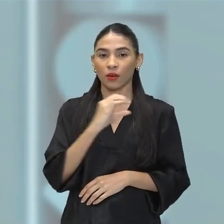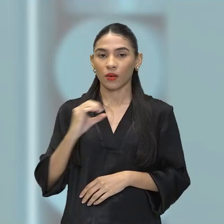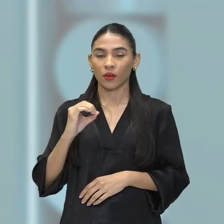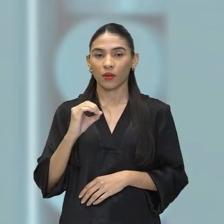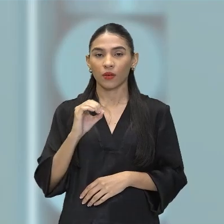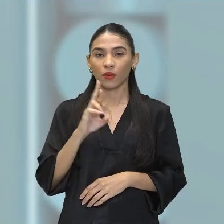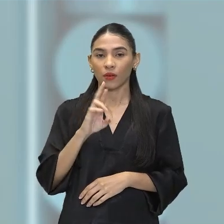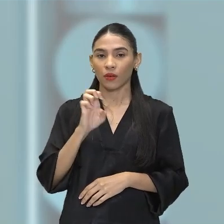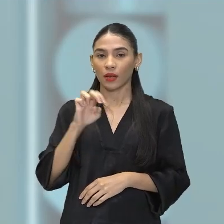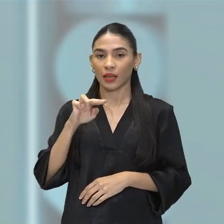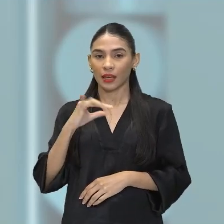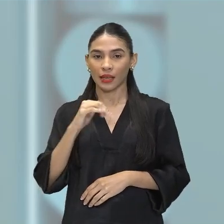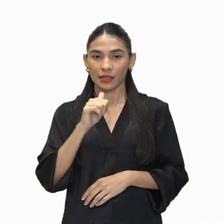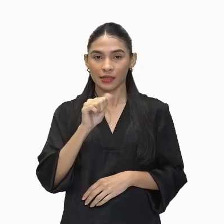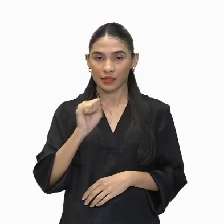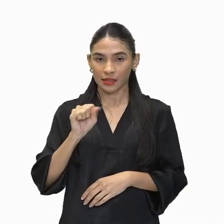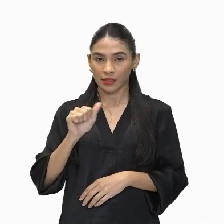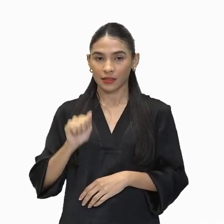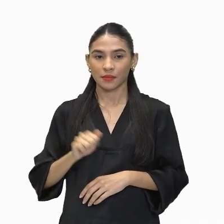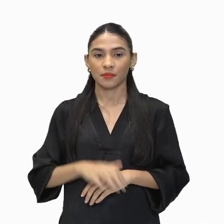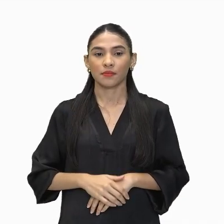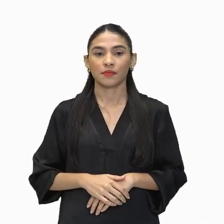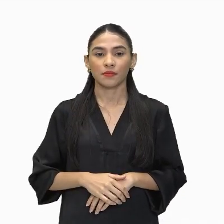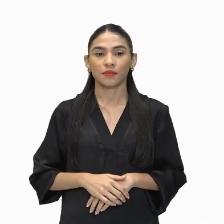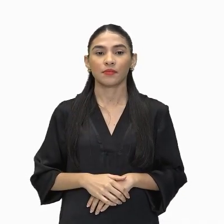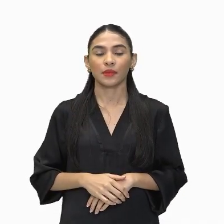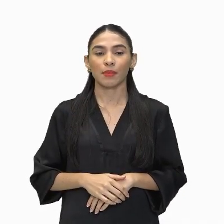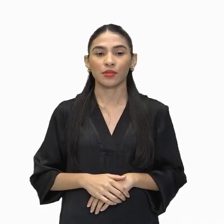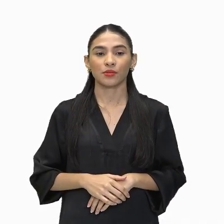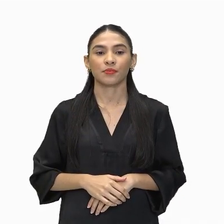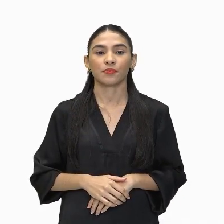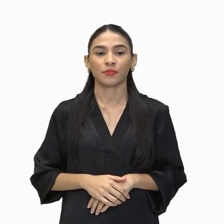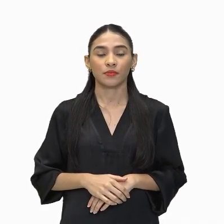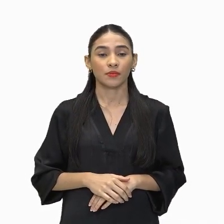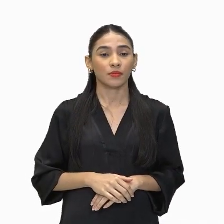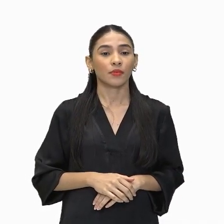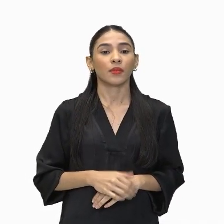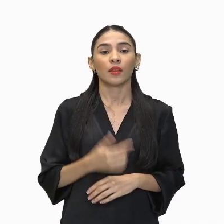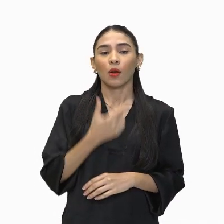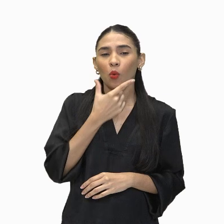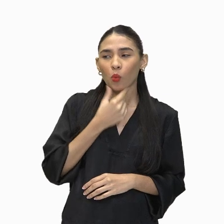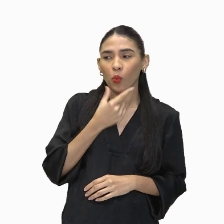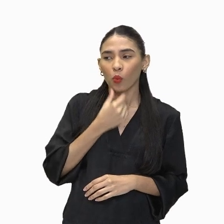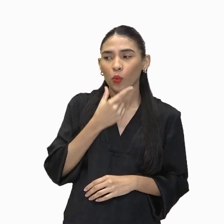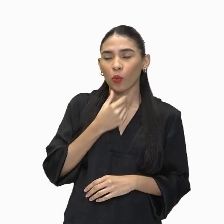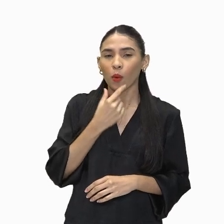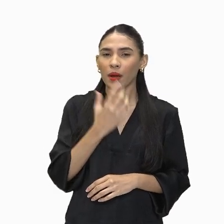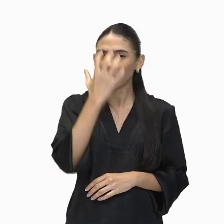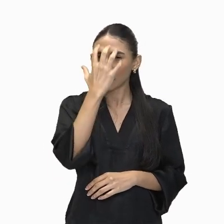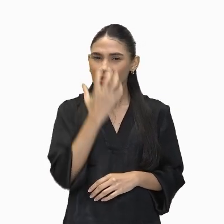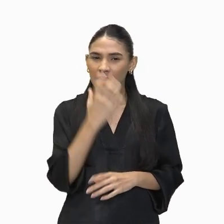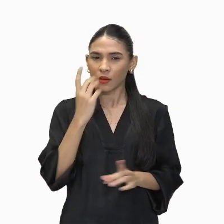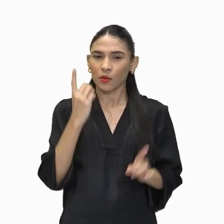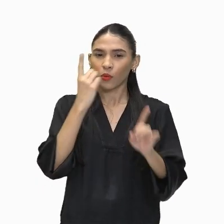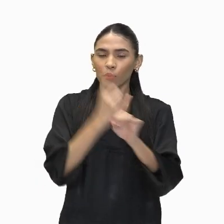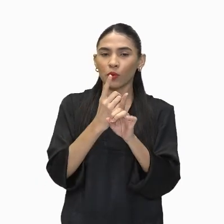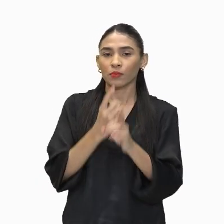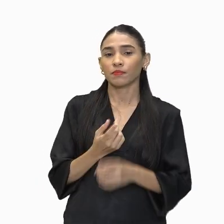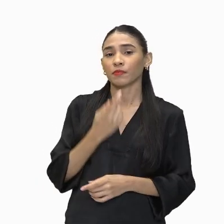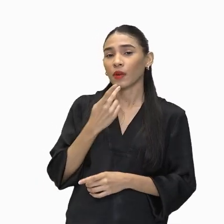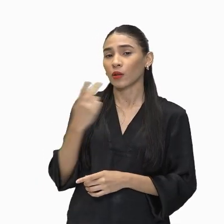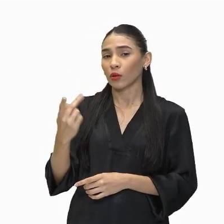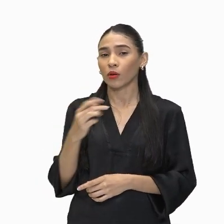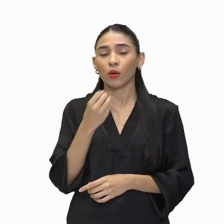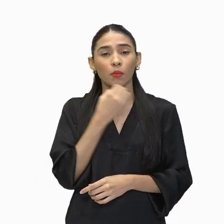Então, acompanhem comigo. Ocorrência. Aí o homem sério entrou e disse: Bom dia. Aí o